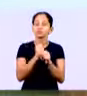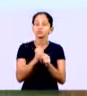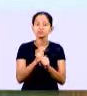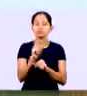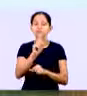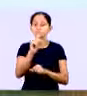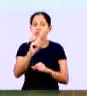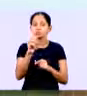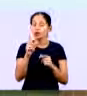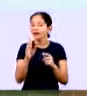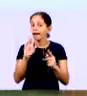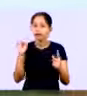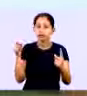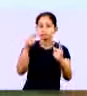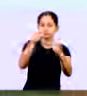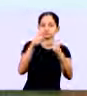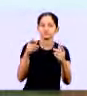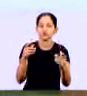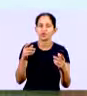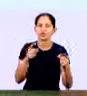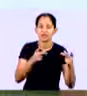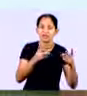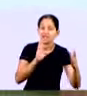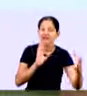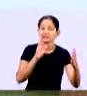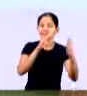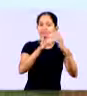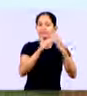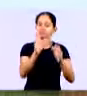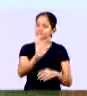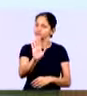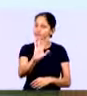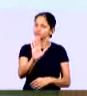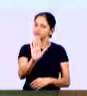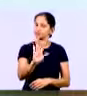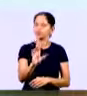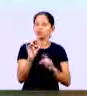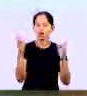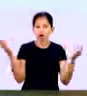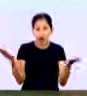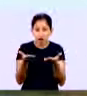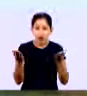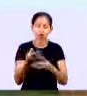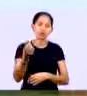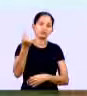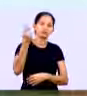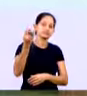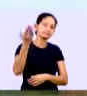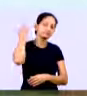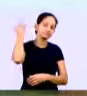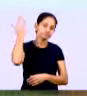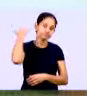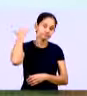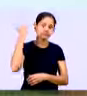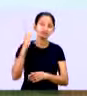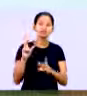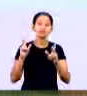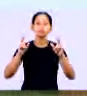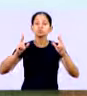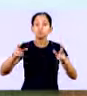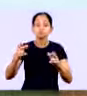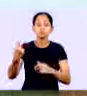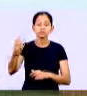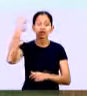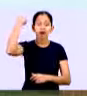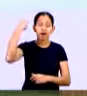não é meta de vendas. Planejamento de vendas é eu verificar no passado qual o volume de vendas naquele mesmo período e trabalhar com aquele